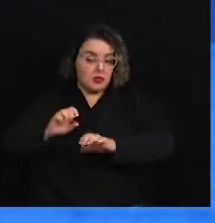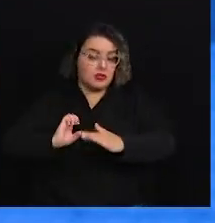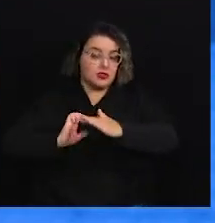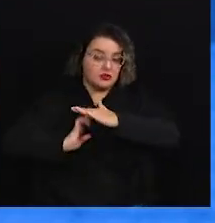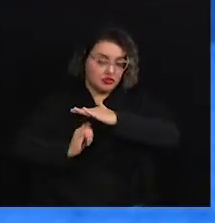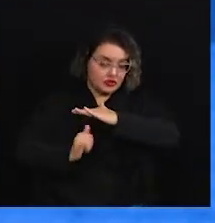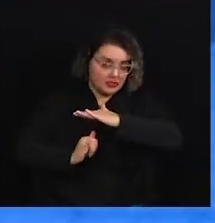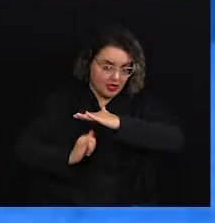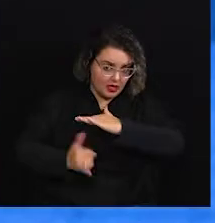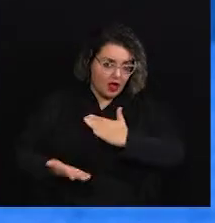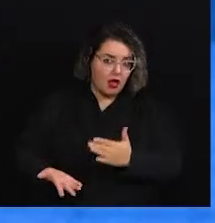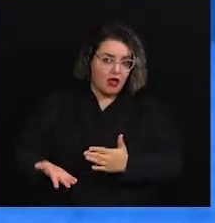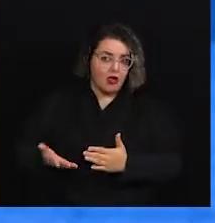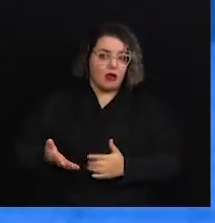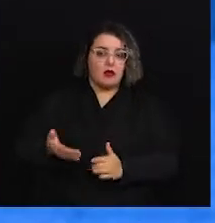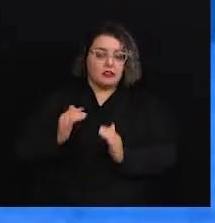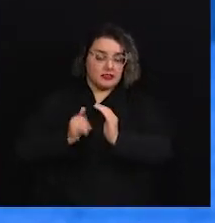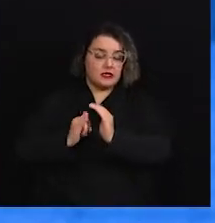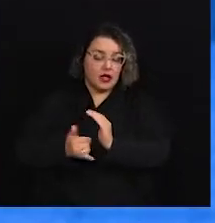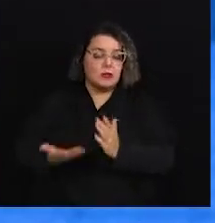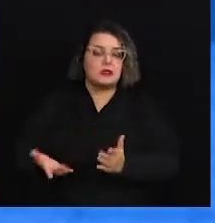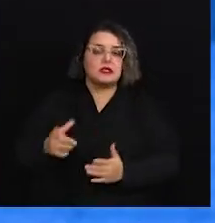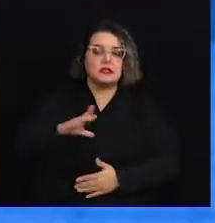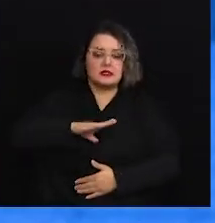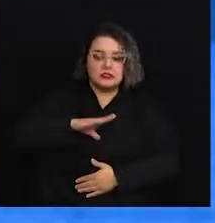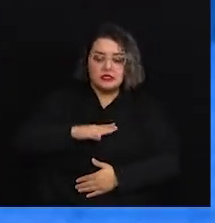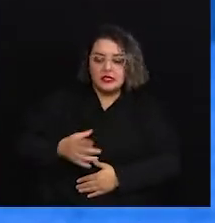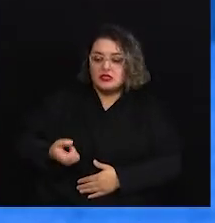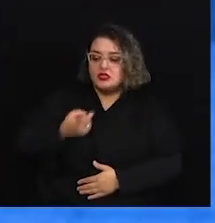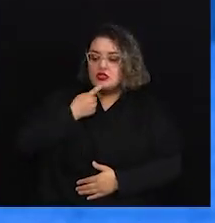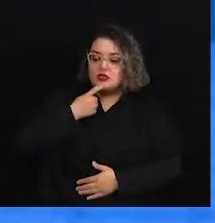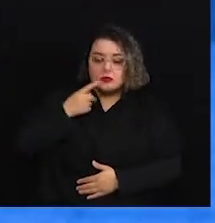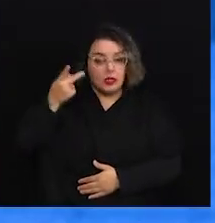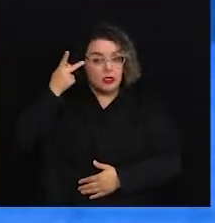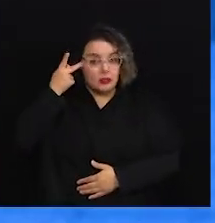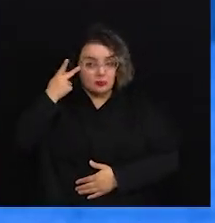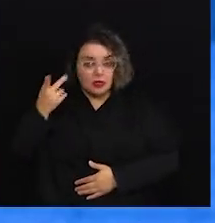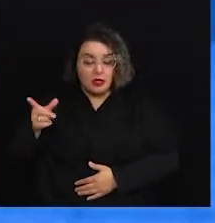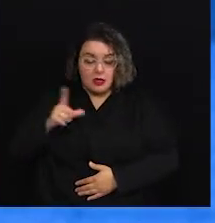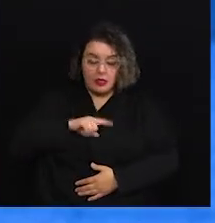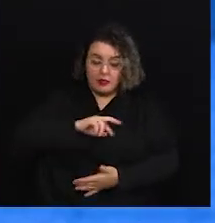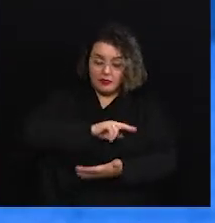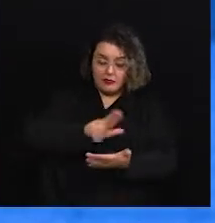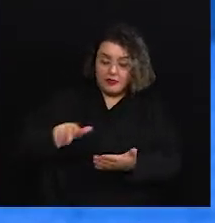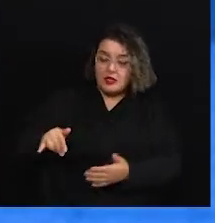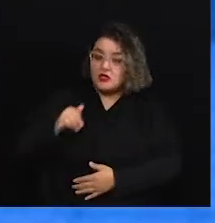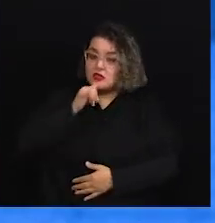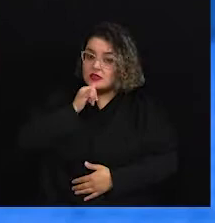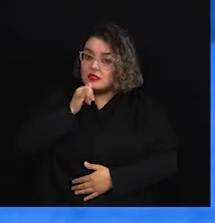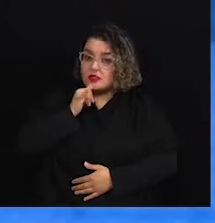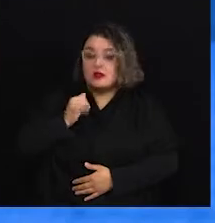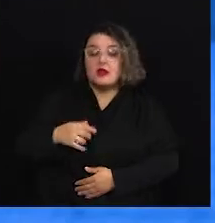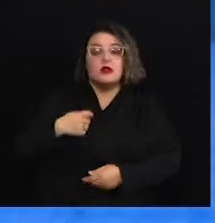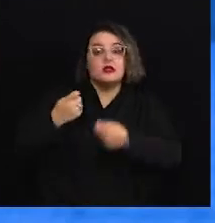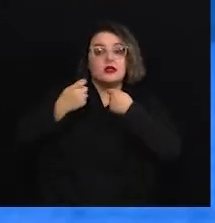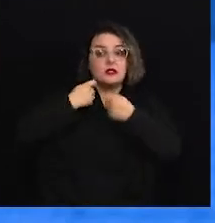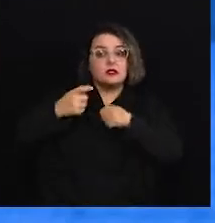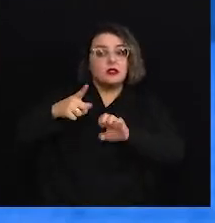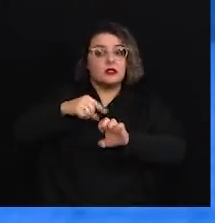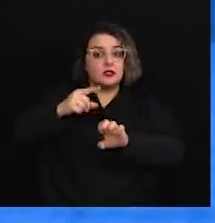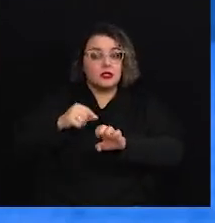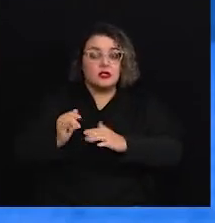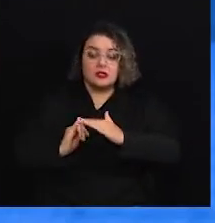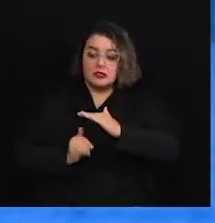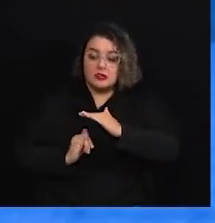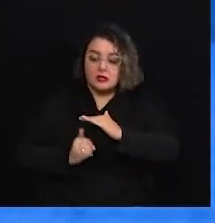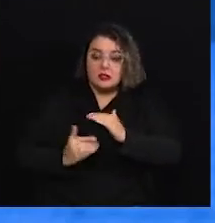de inovação aqui da cidade de Campinas, São Paulo, a gente tem bastante exemplos também, nós já entrevistamos empreendedores